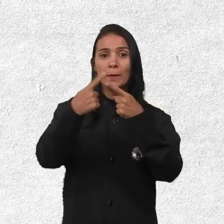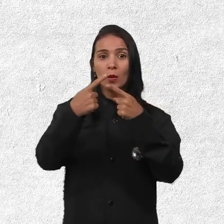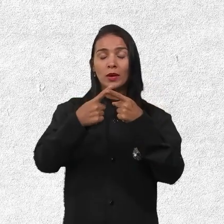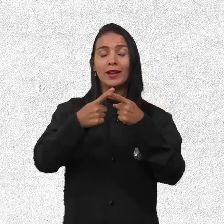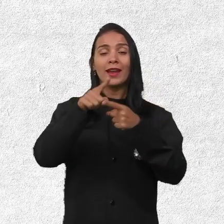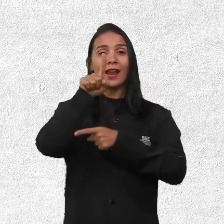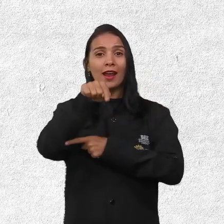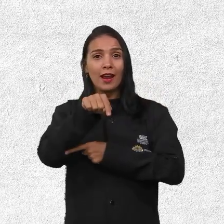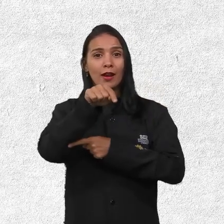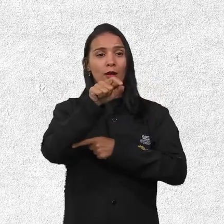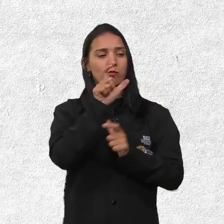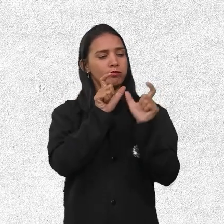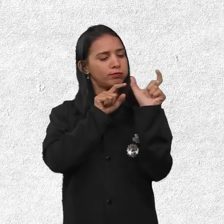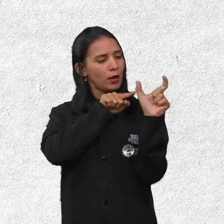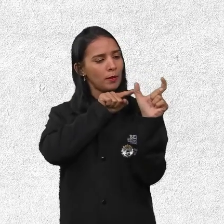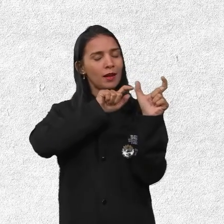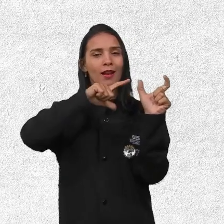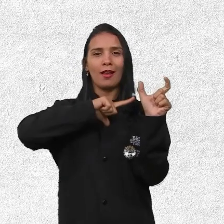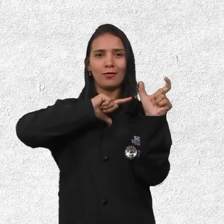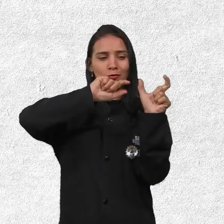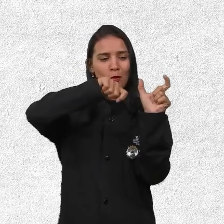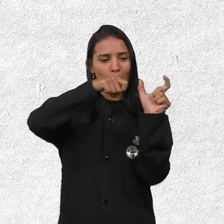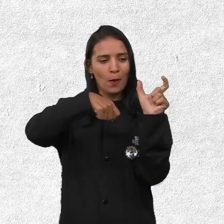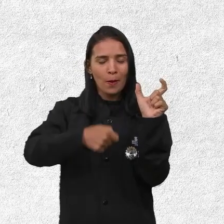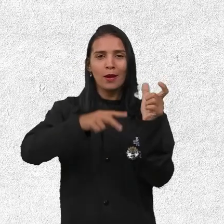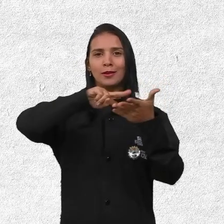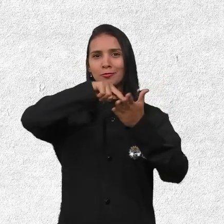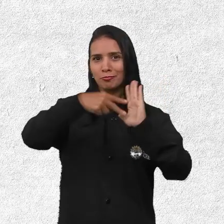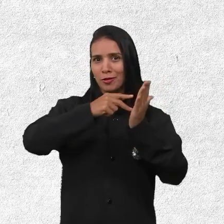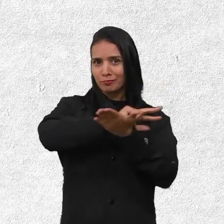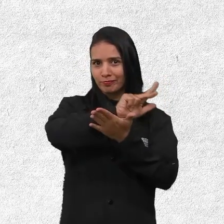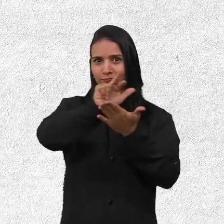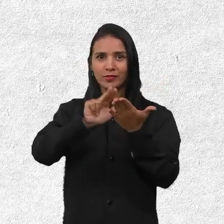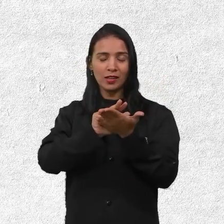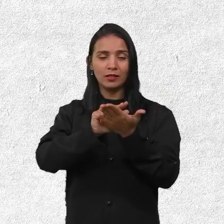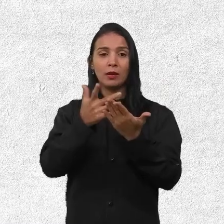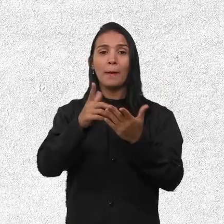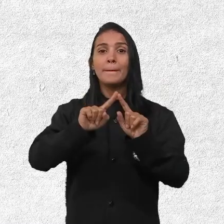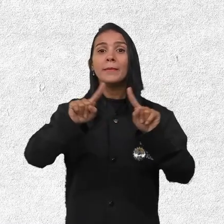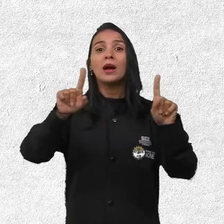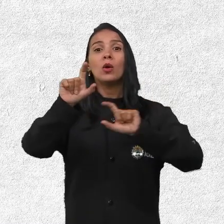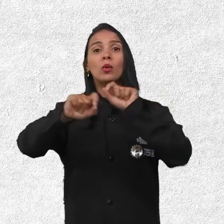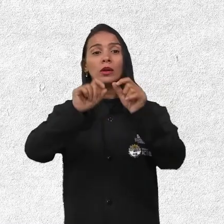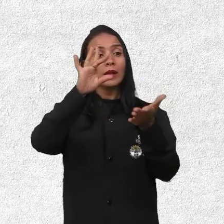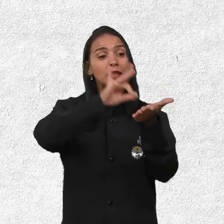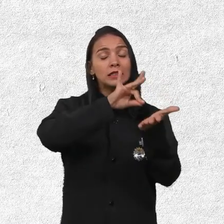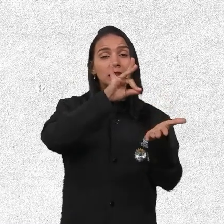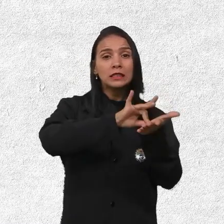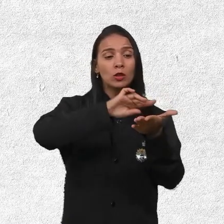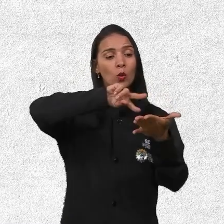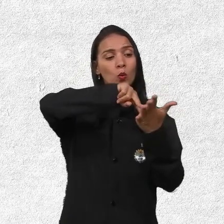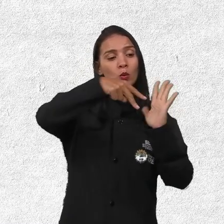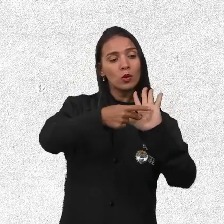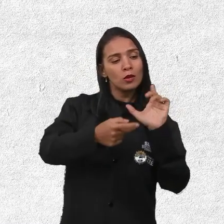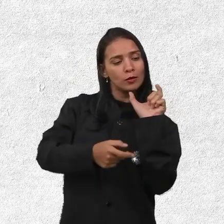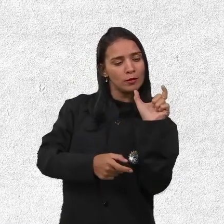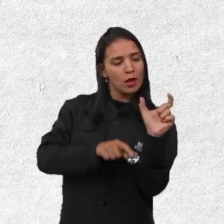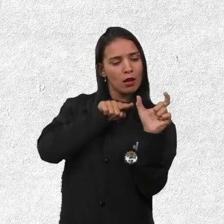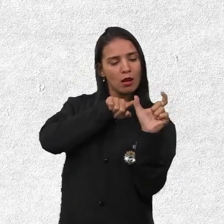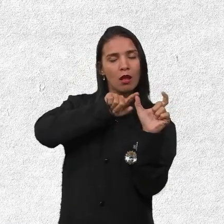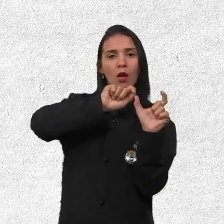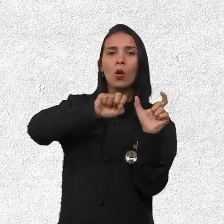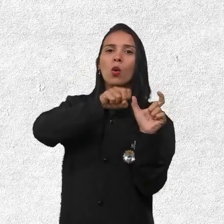vários significados. E o que é que vai definir aqui? Vai definir o contexto que ela está